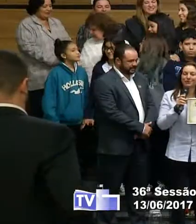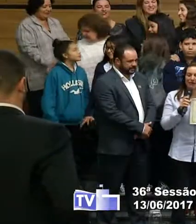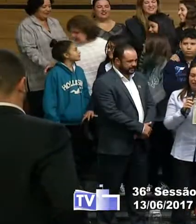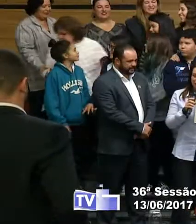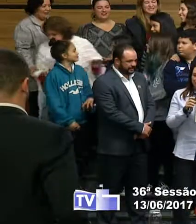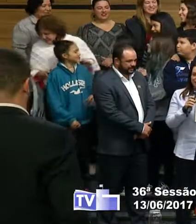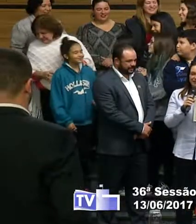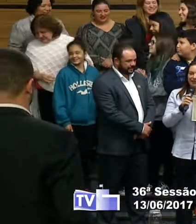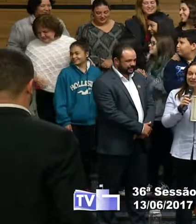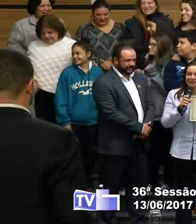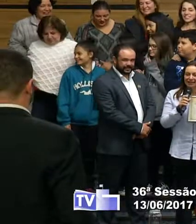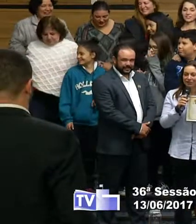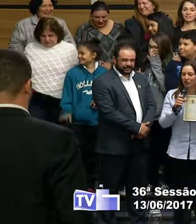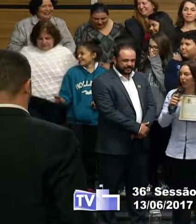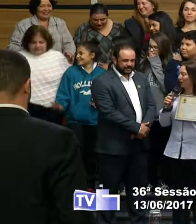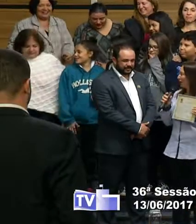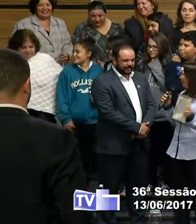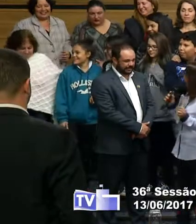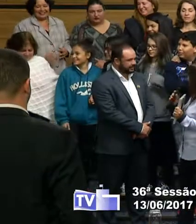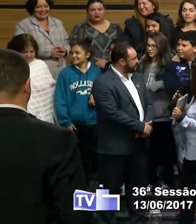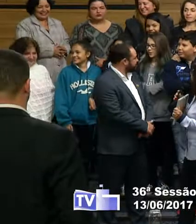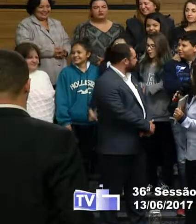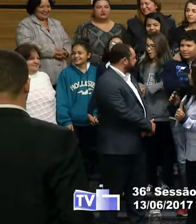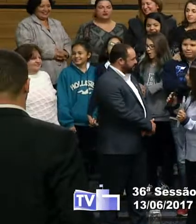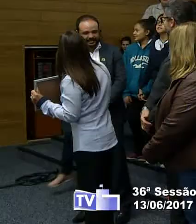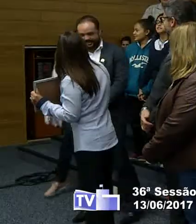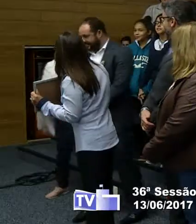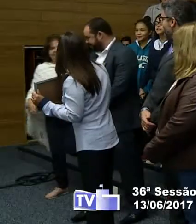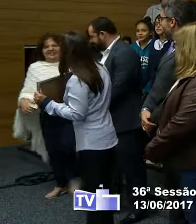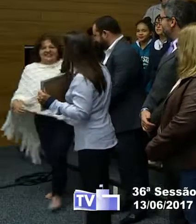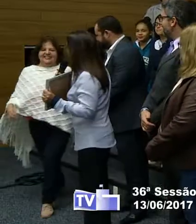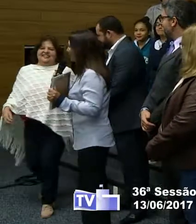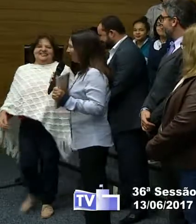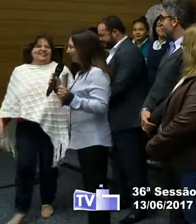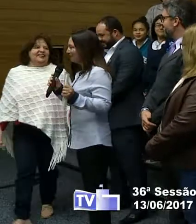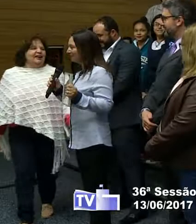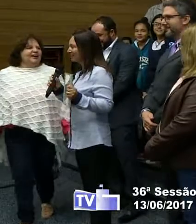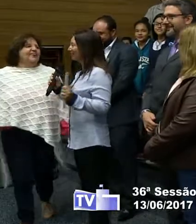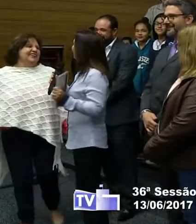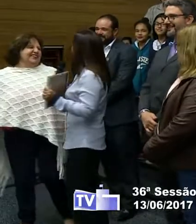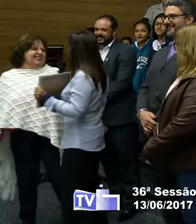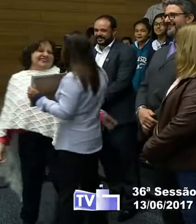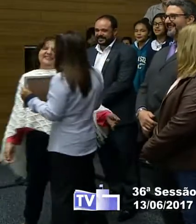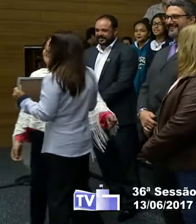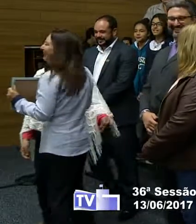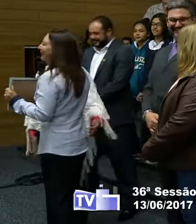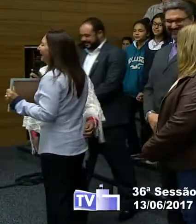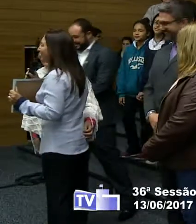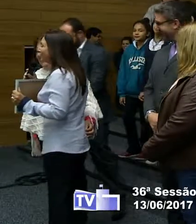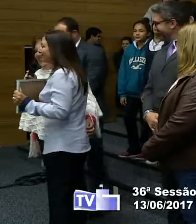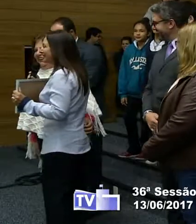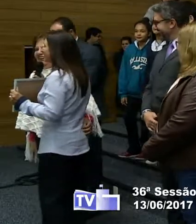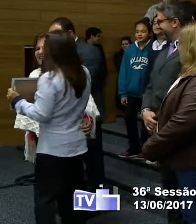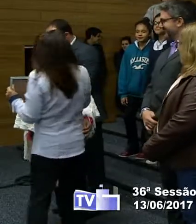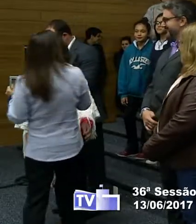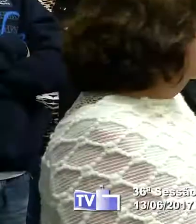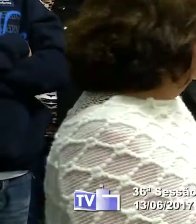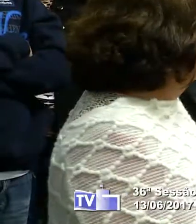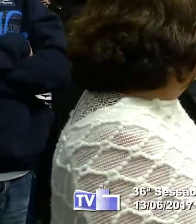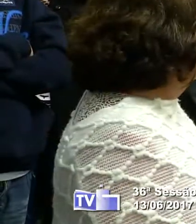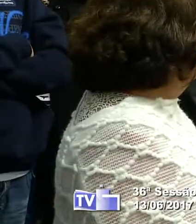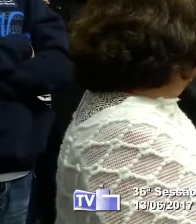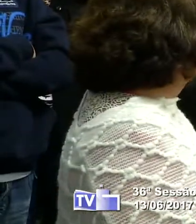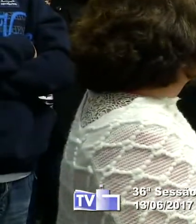responsável por esse índice da escola. Vem aqui, 5º ano B. Angelina, querida. Em especial,